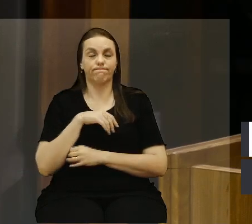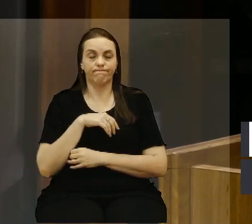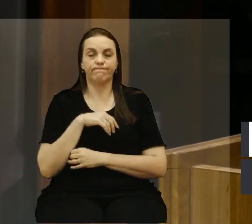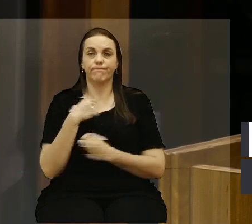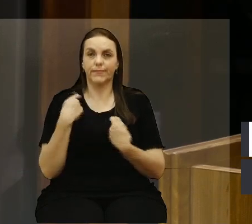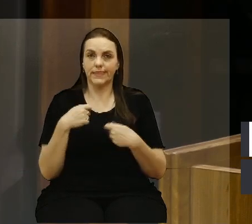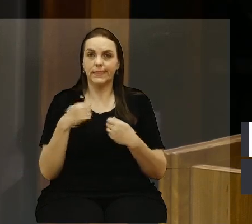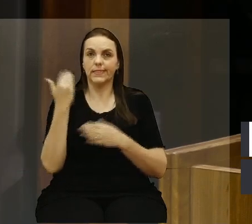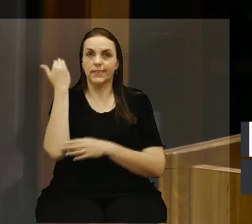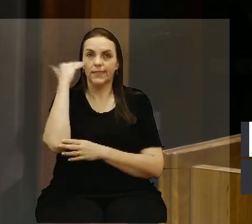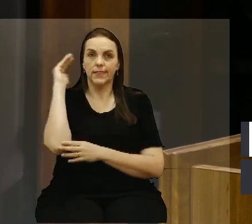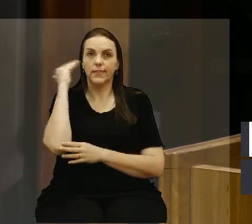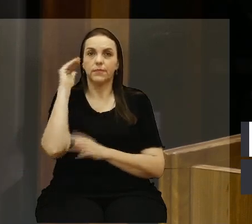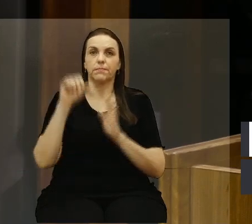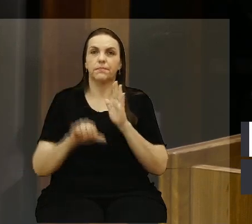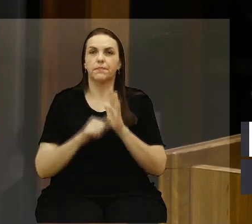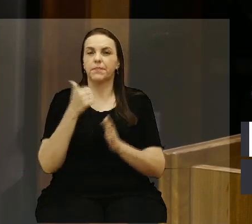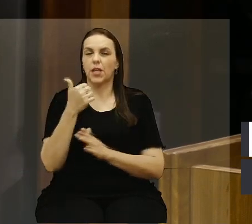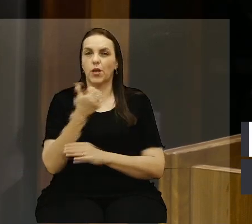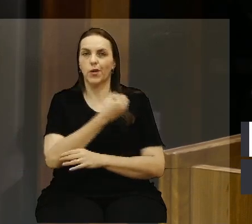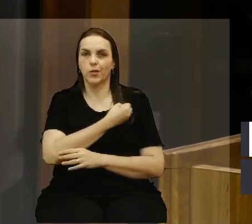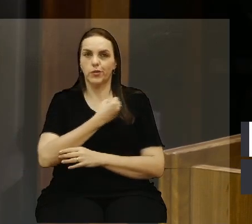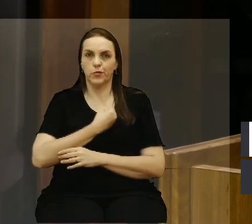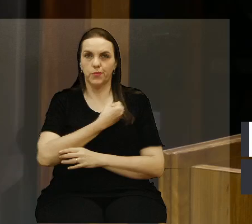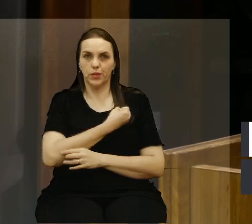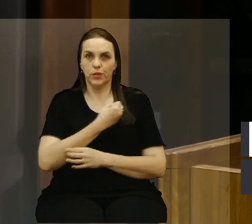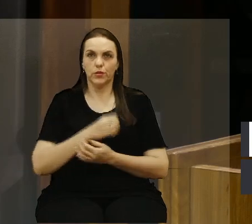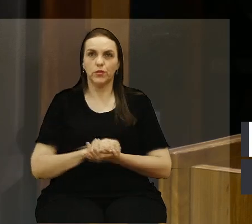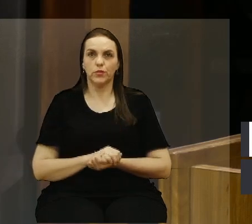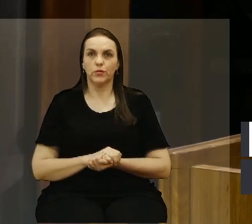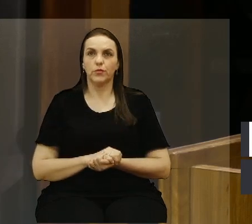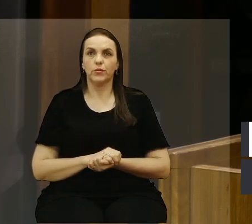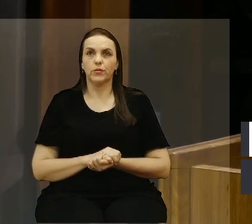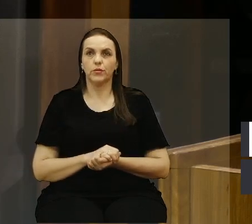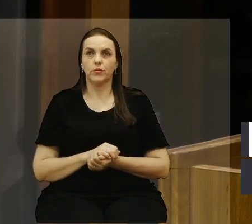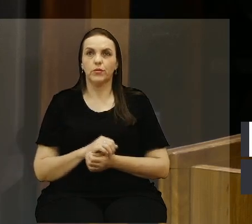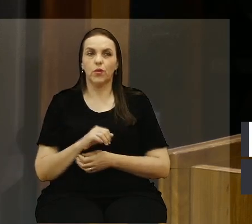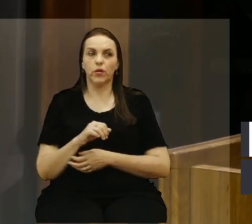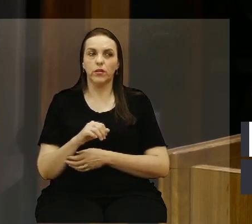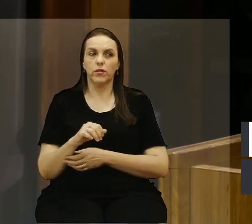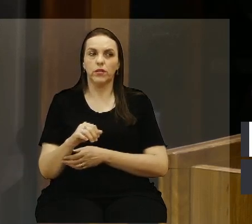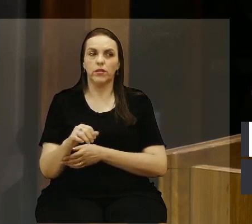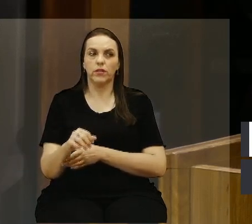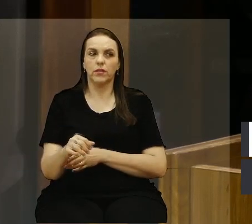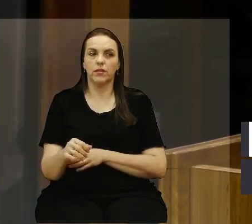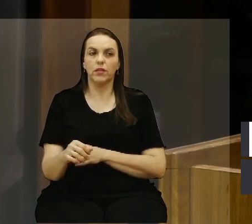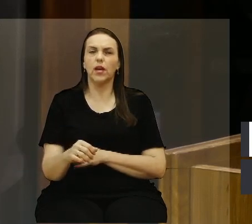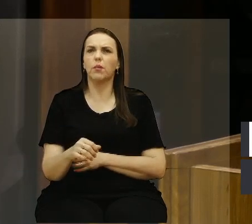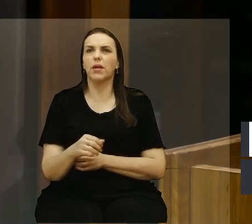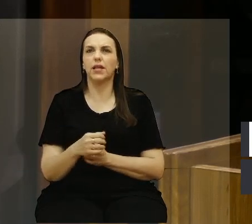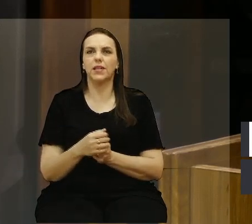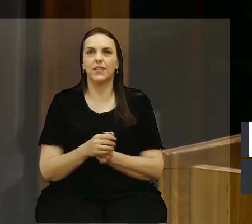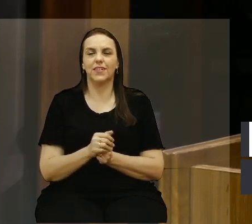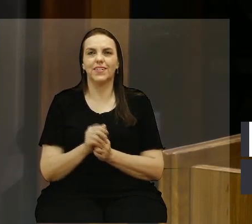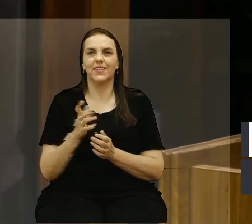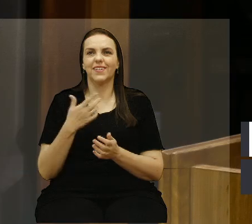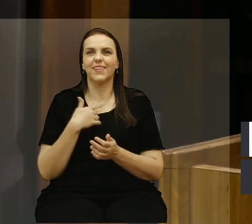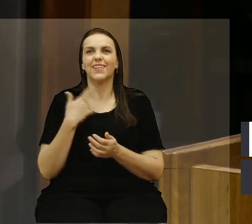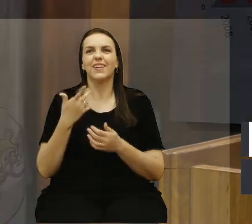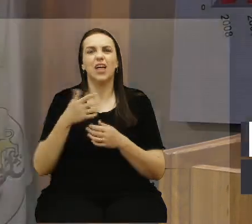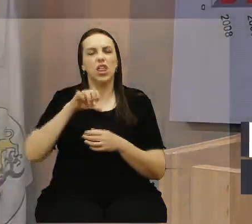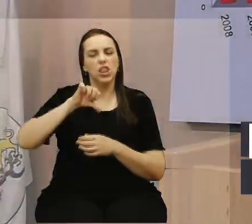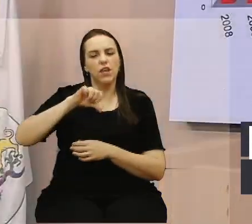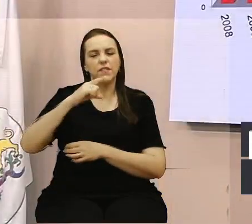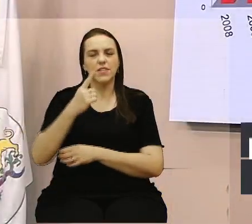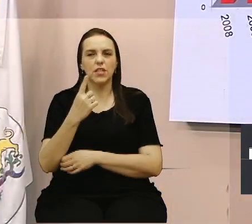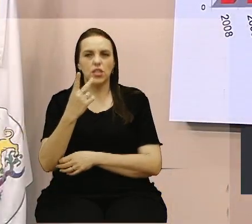a entender melhor estes números. Aqui, só para ter uma ideia, então, até março desse ano, nós já temos